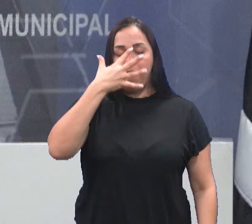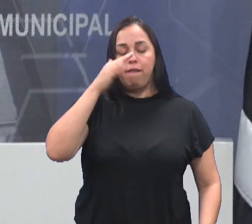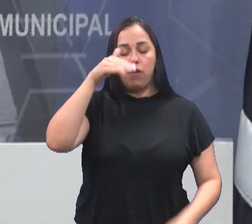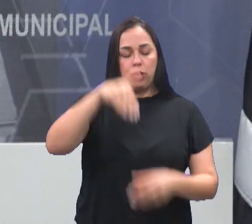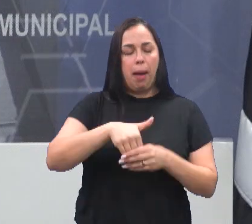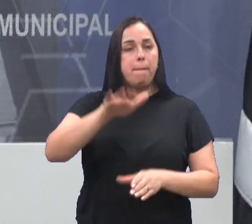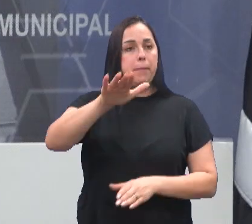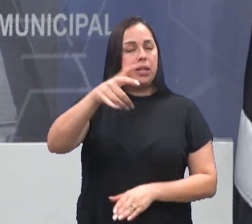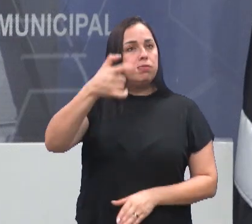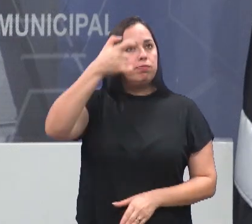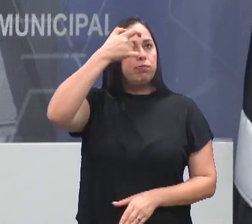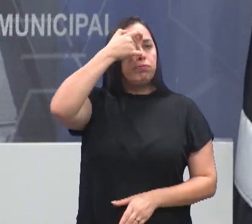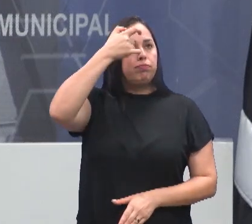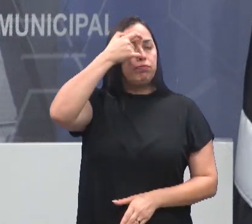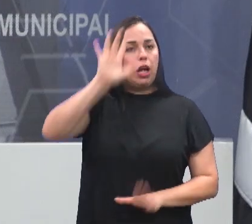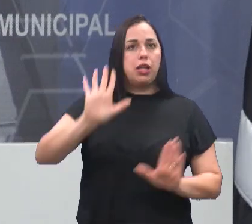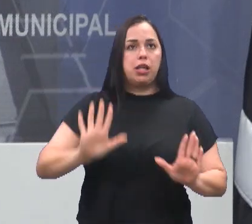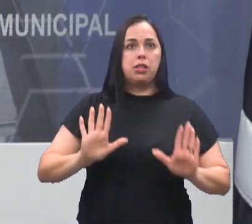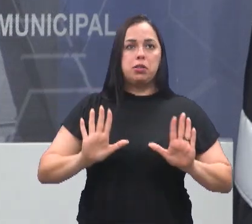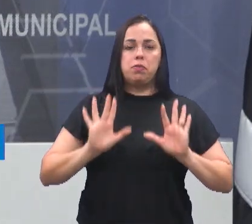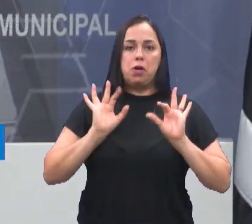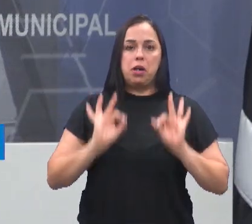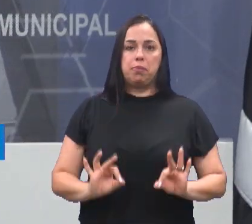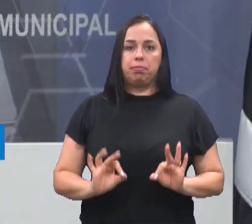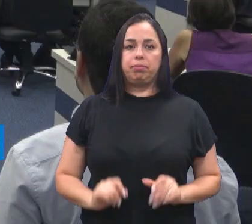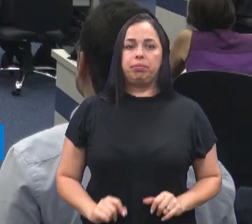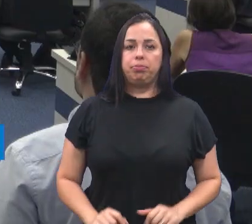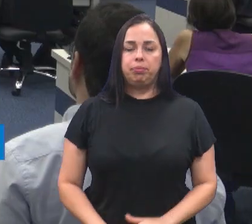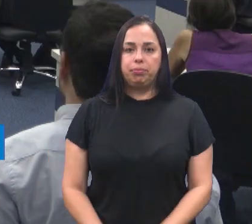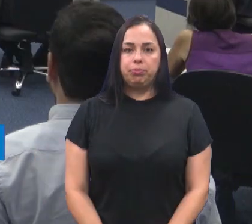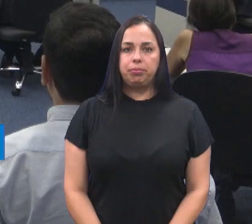com o coração e com a alma. Obrigado.